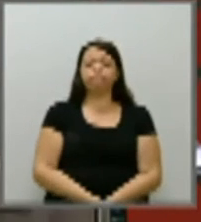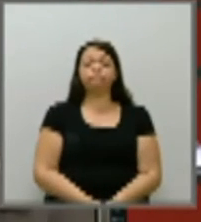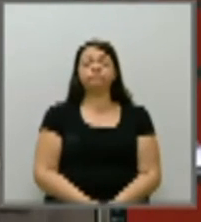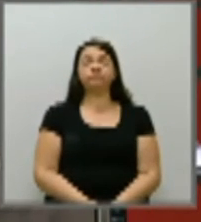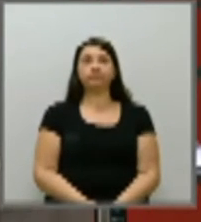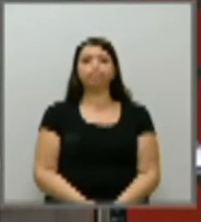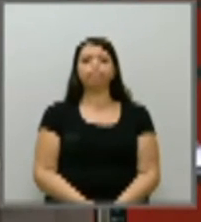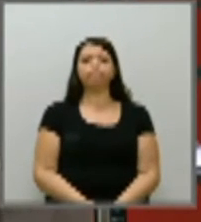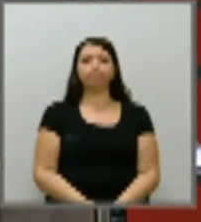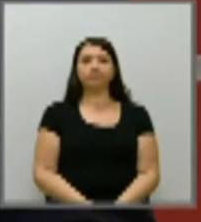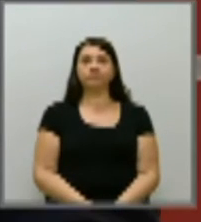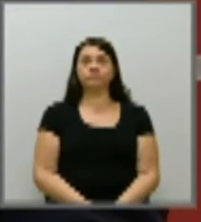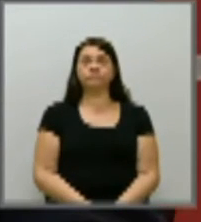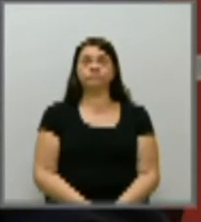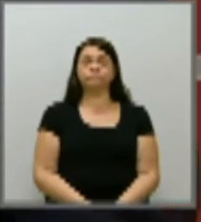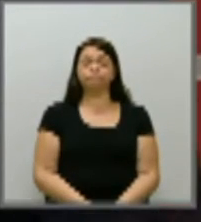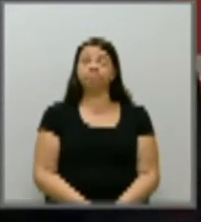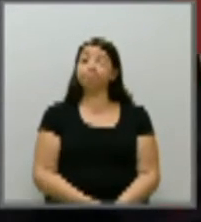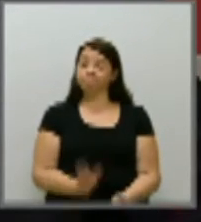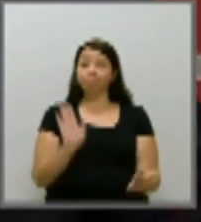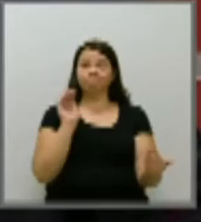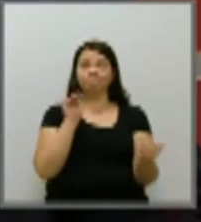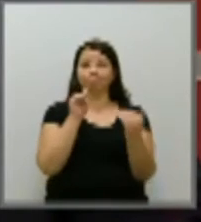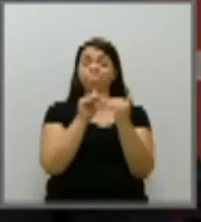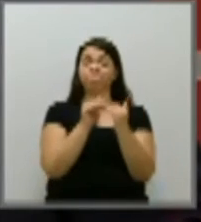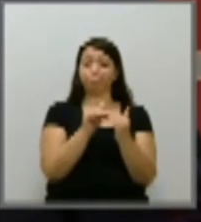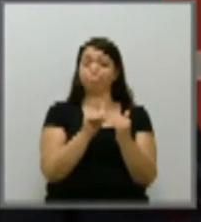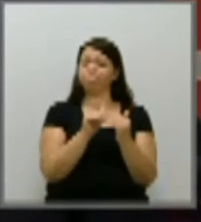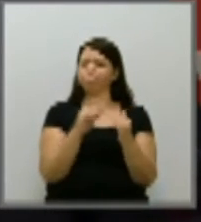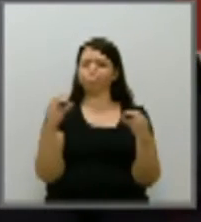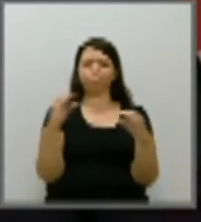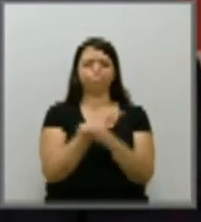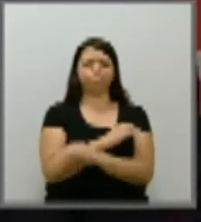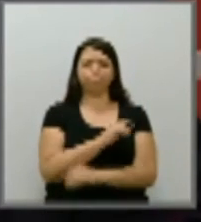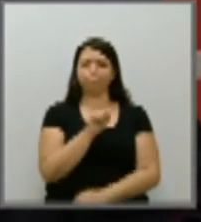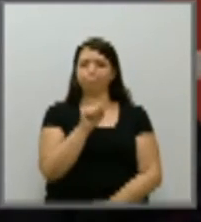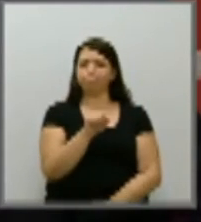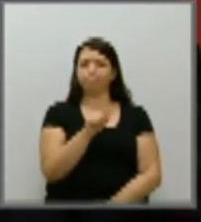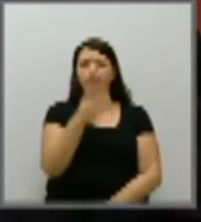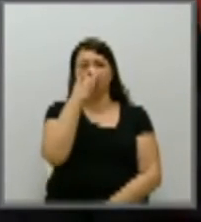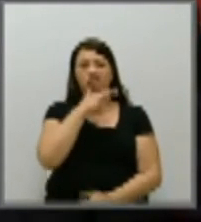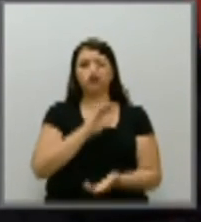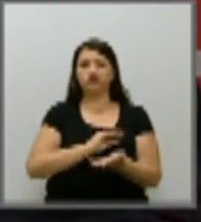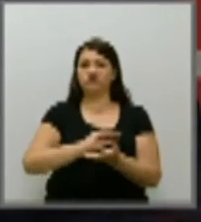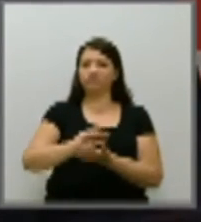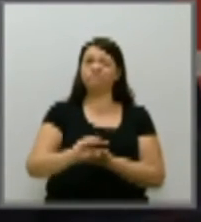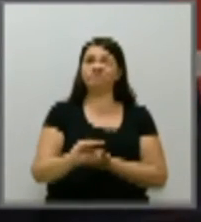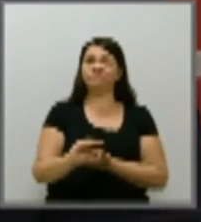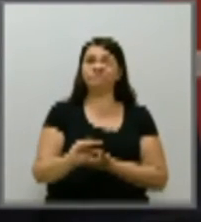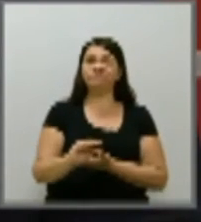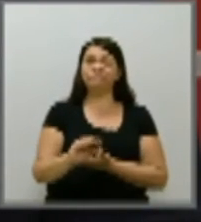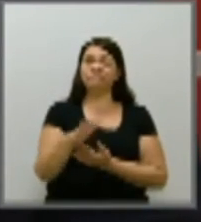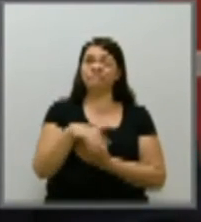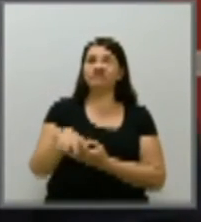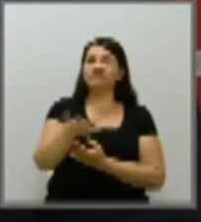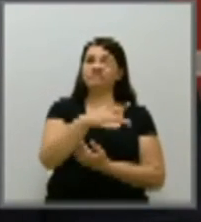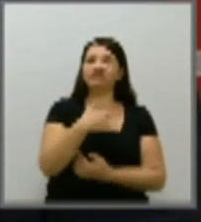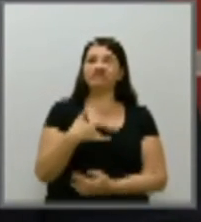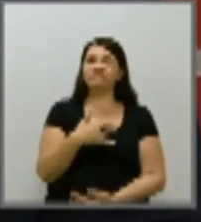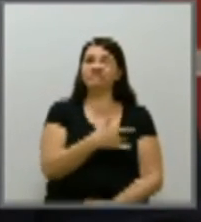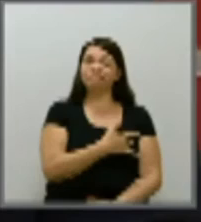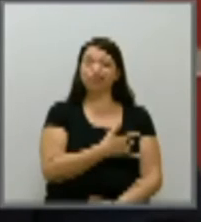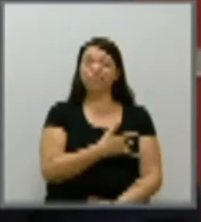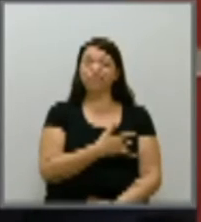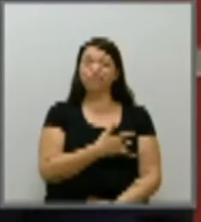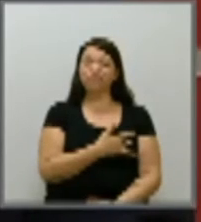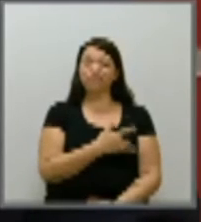Candidato, um minuto. Eu concordo plenamente. Eu acho que os recursos na área da saúde, eles não são